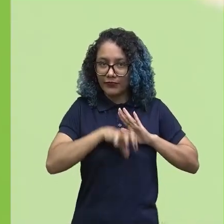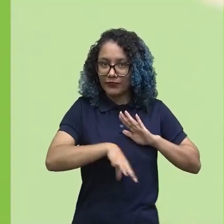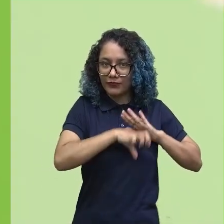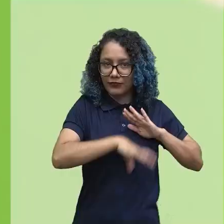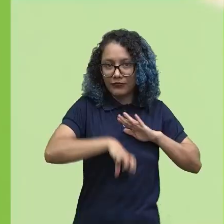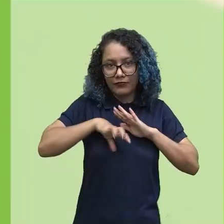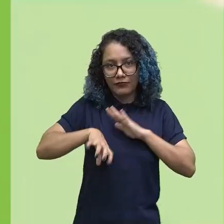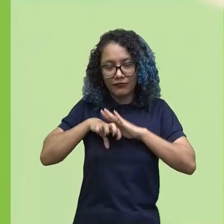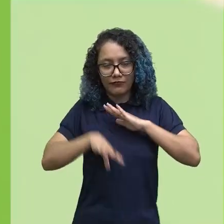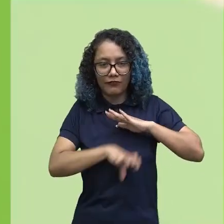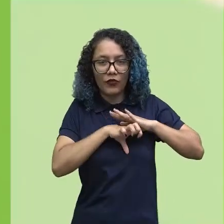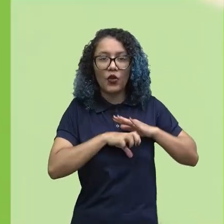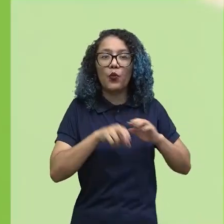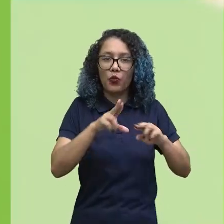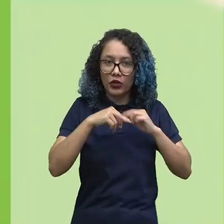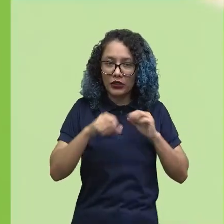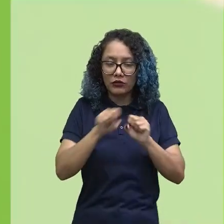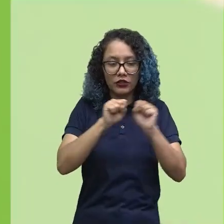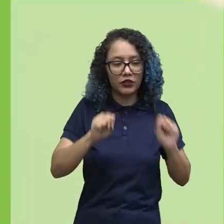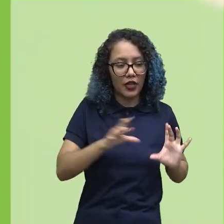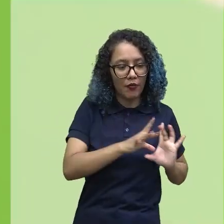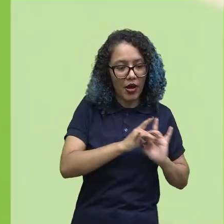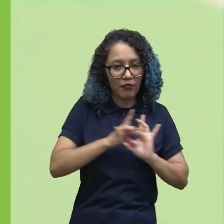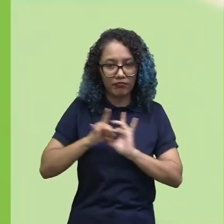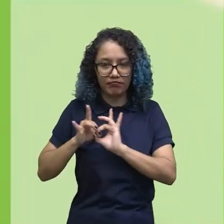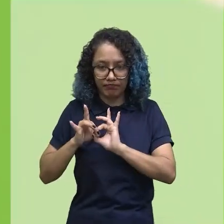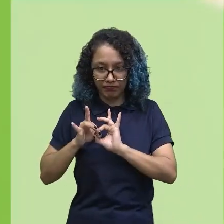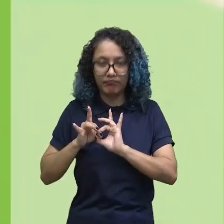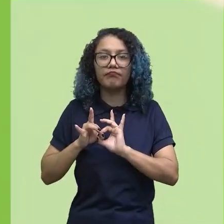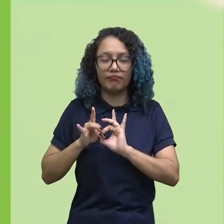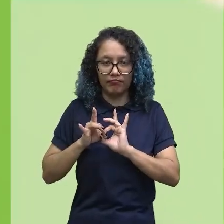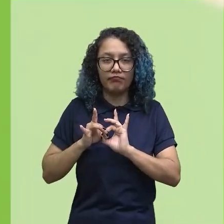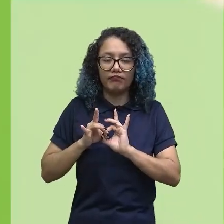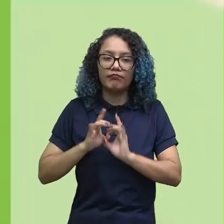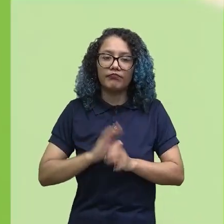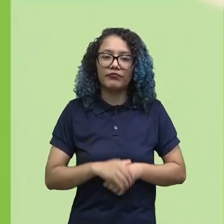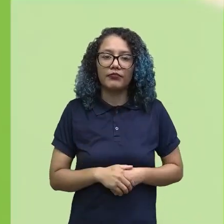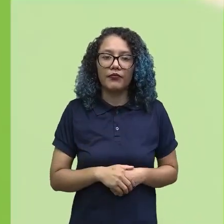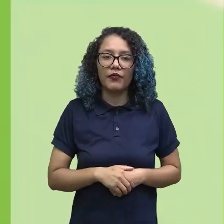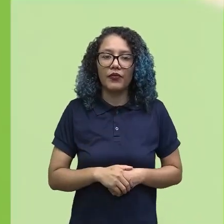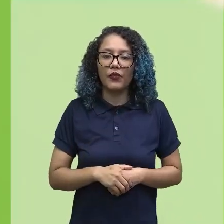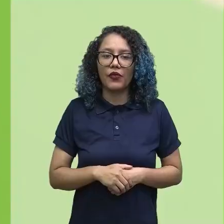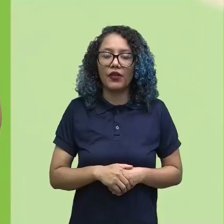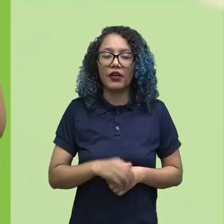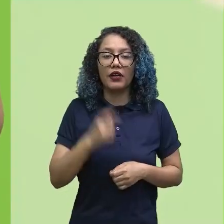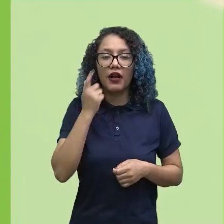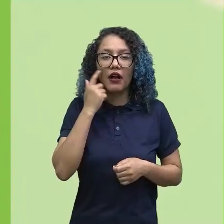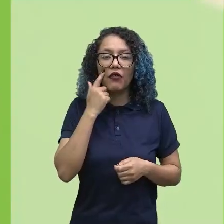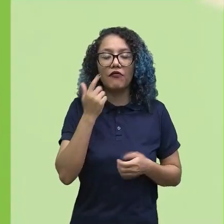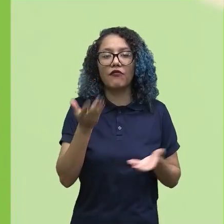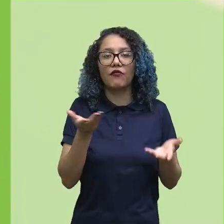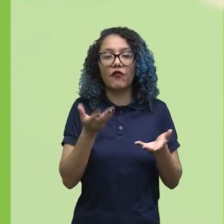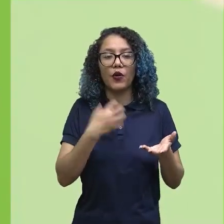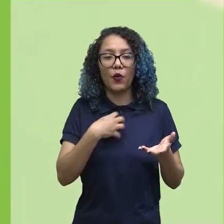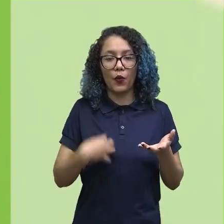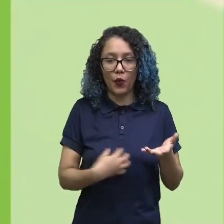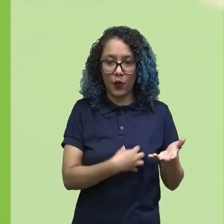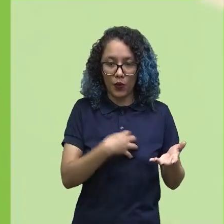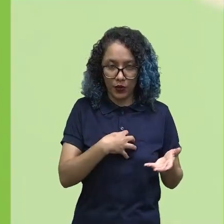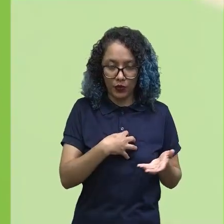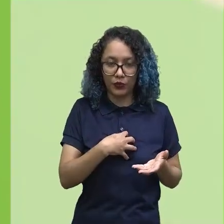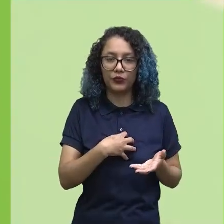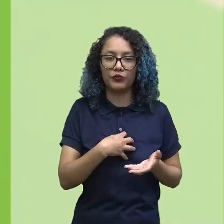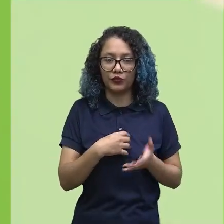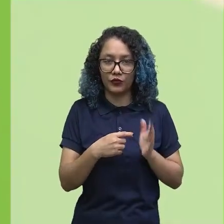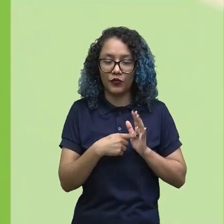são sistemas que estão interligados. E aí a gente vai observar os órgãos que compõem esse sistema linfático, né? A